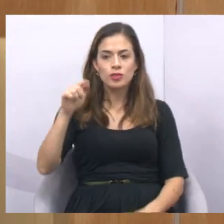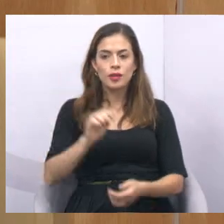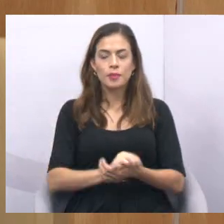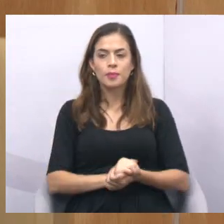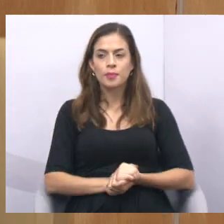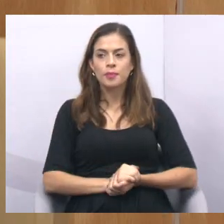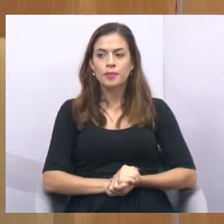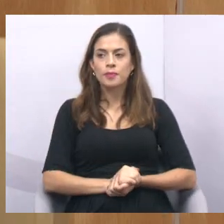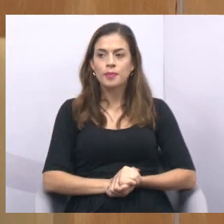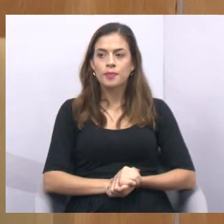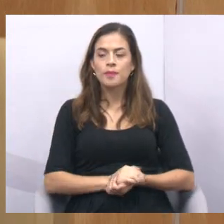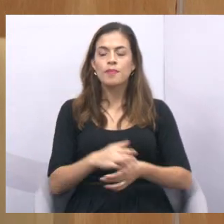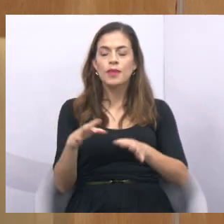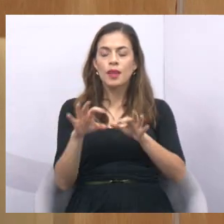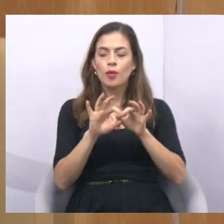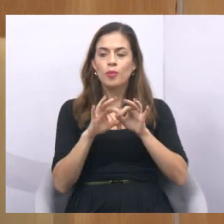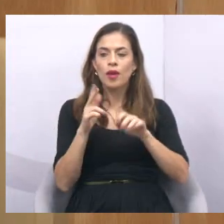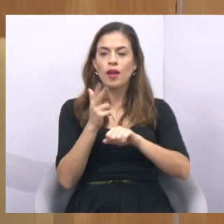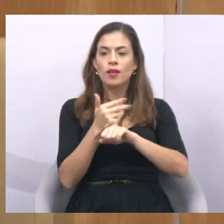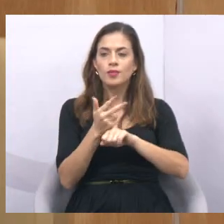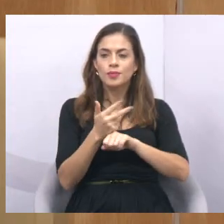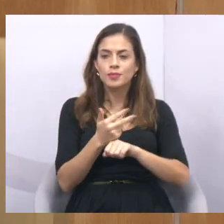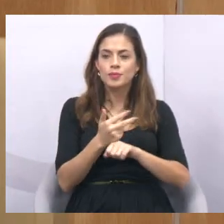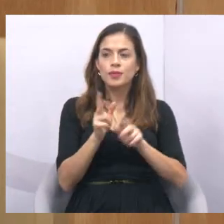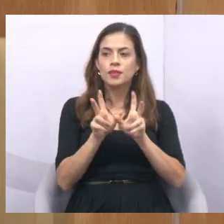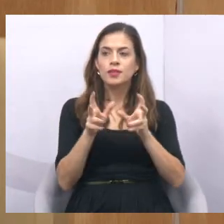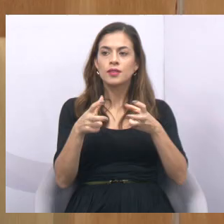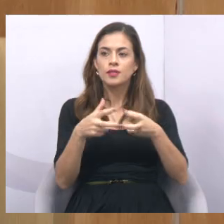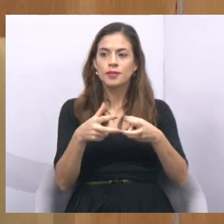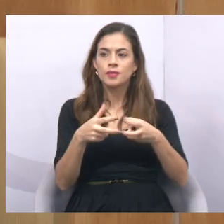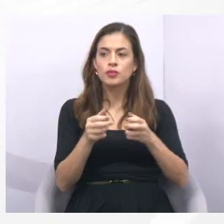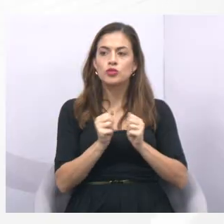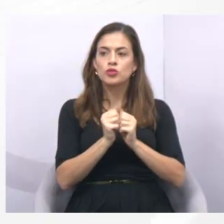Câmara Jacareí em parceria com o gabinete do vereador Dude.